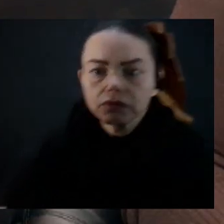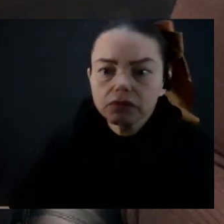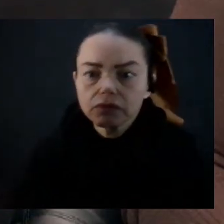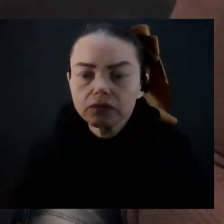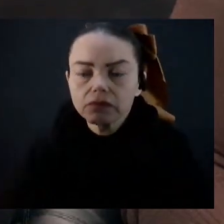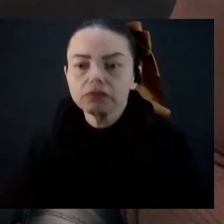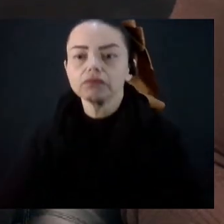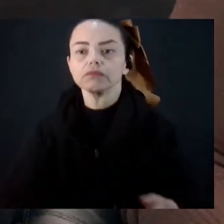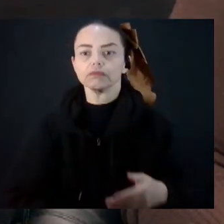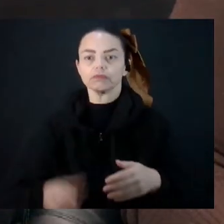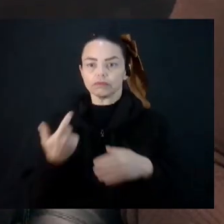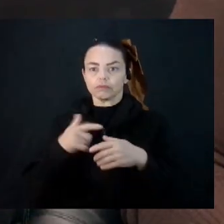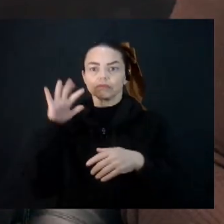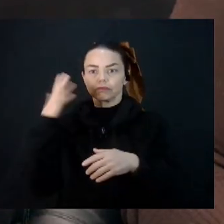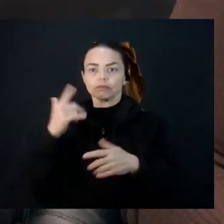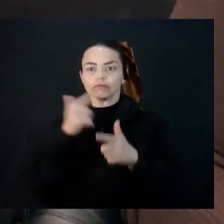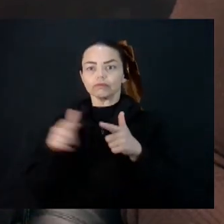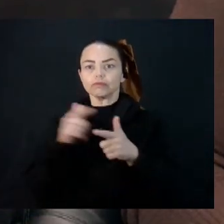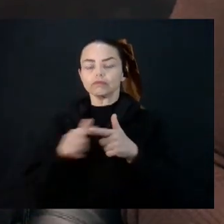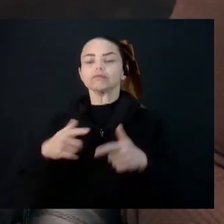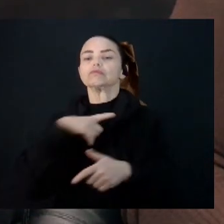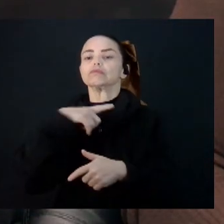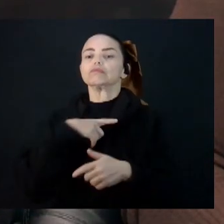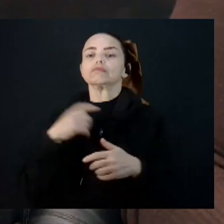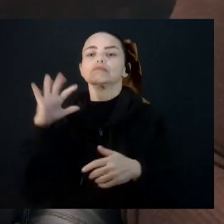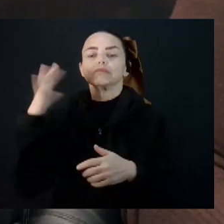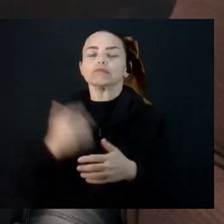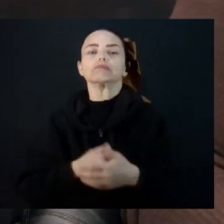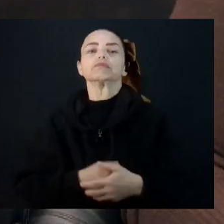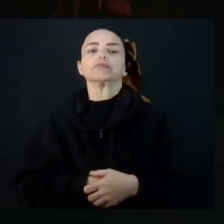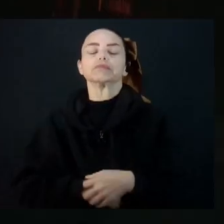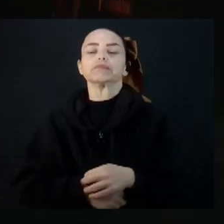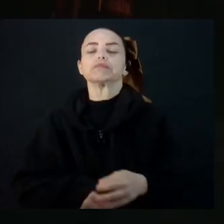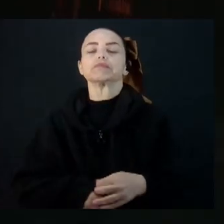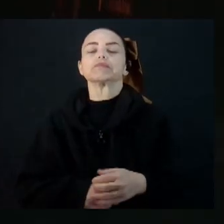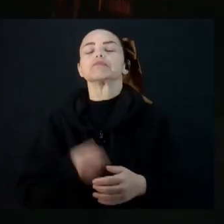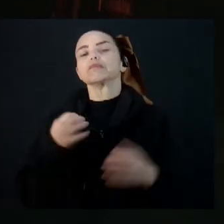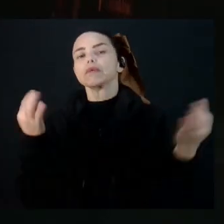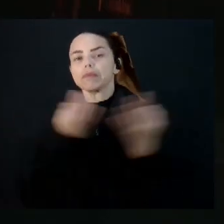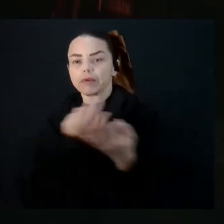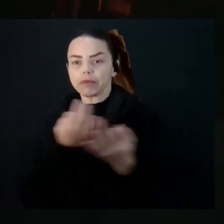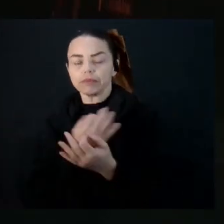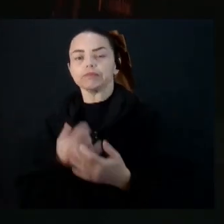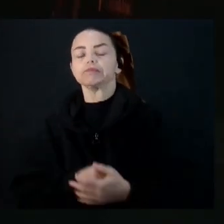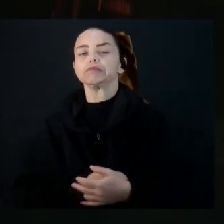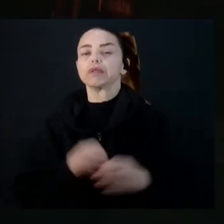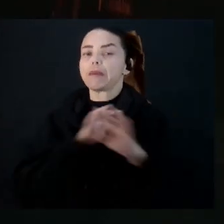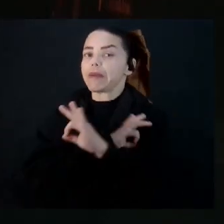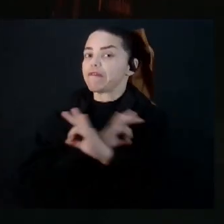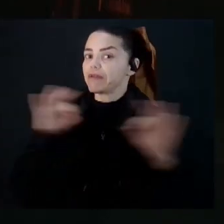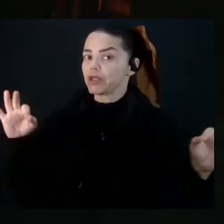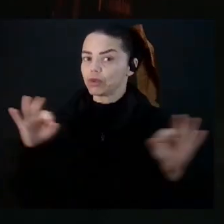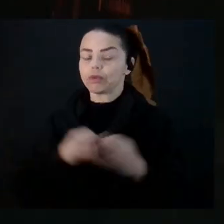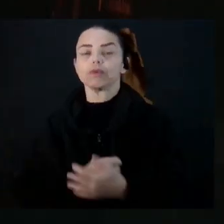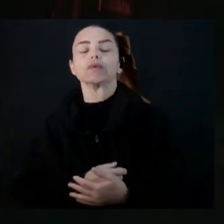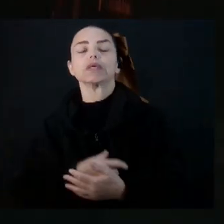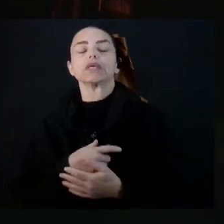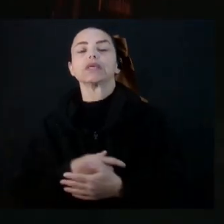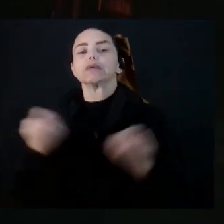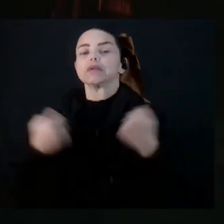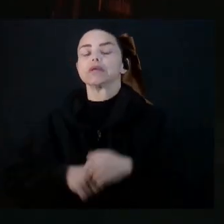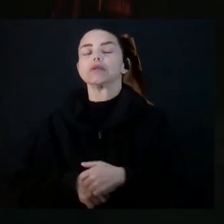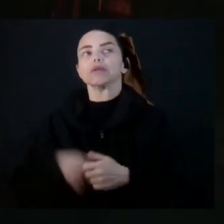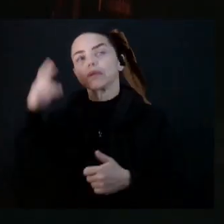na resolução de qualquer problema que esteja acontecendo. Excelente. Agora, a gente precisa trazer também